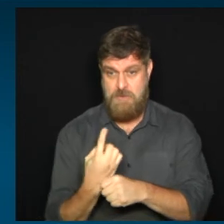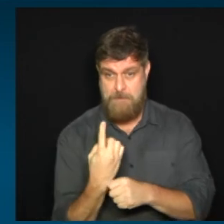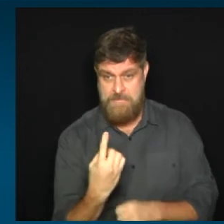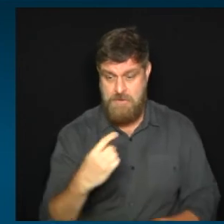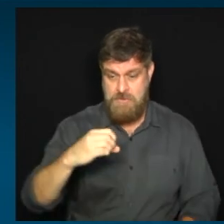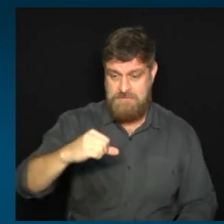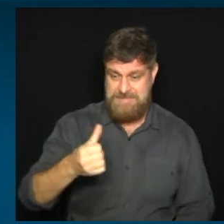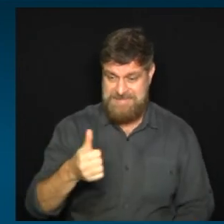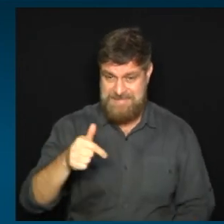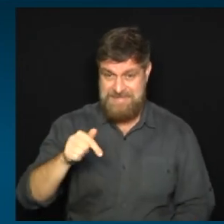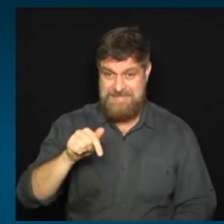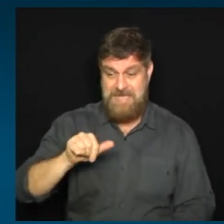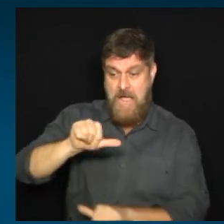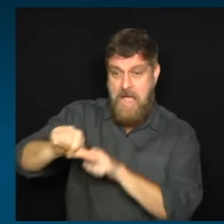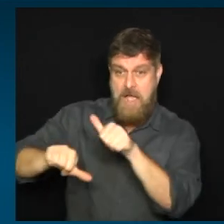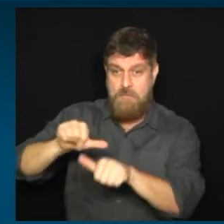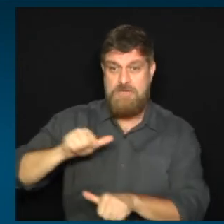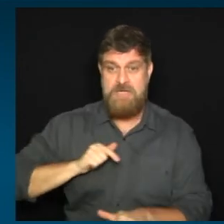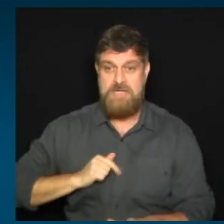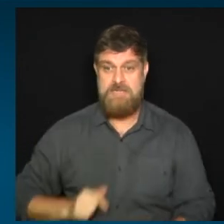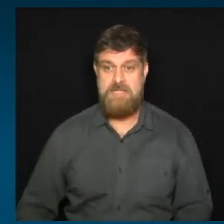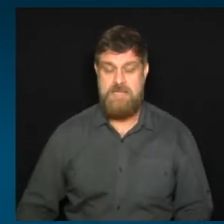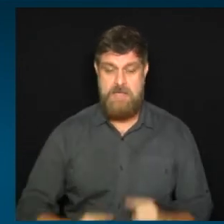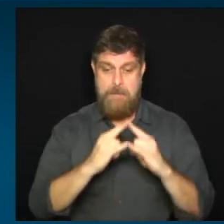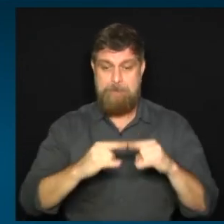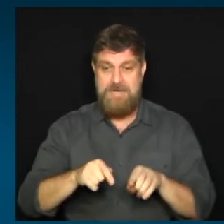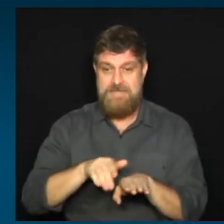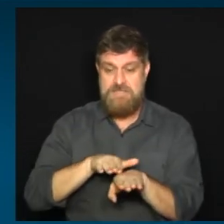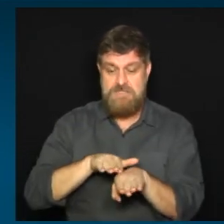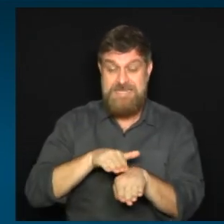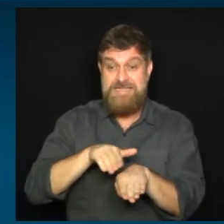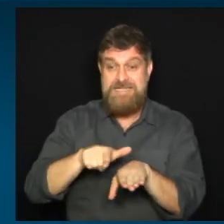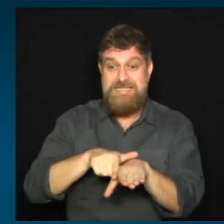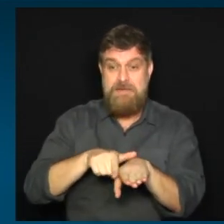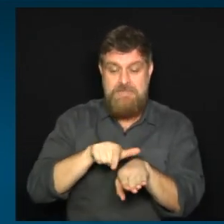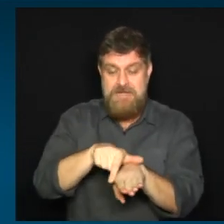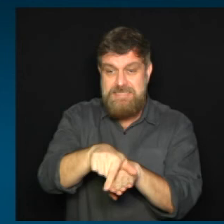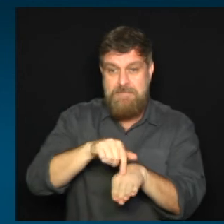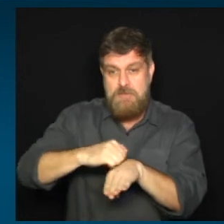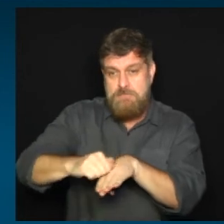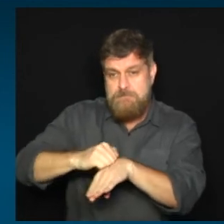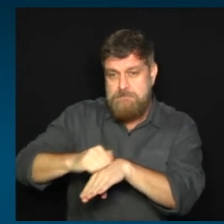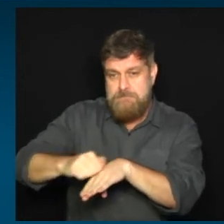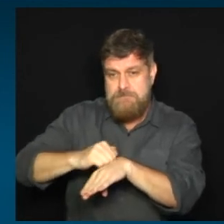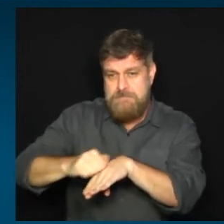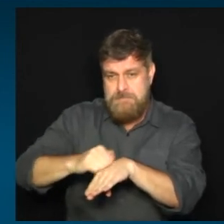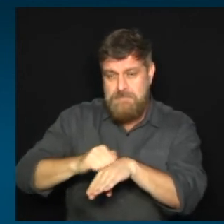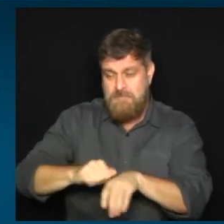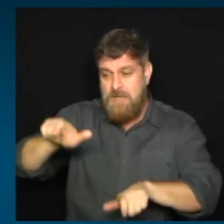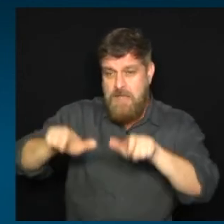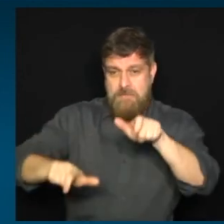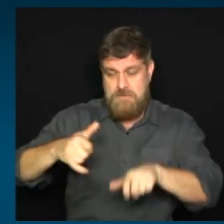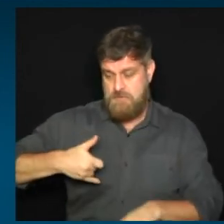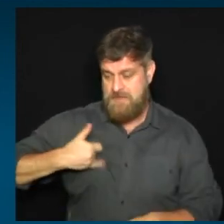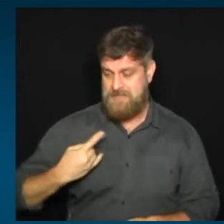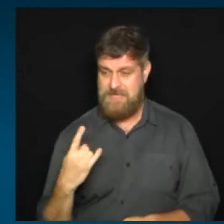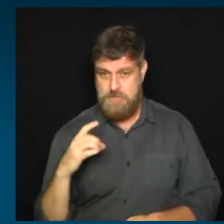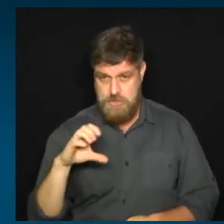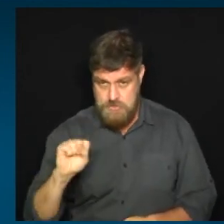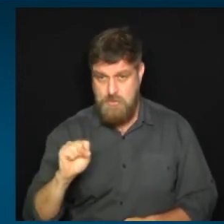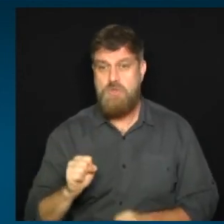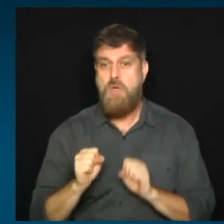1967, que dispõe sobre a instalação de bancas de engraxates. O projeto altera esta lei para que pessoas acima de 18